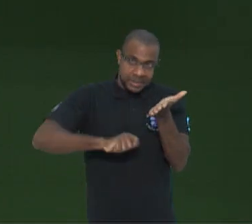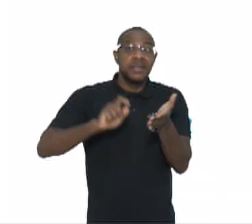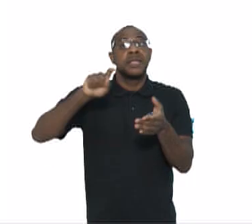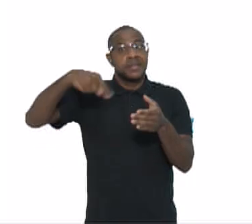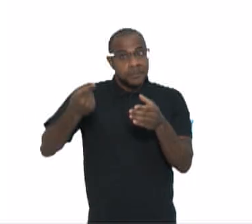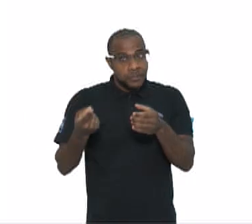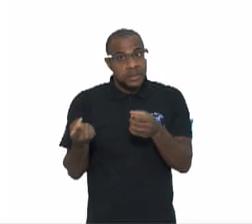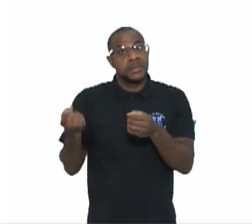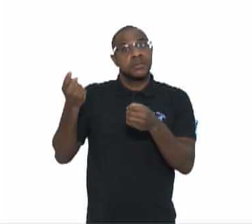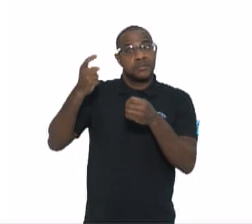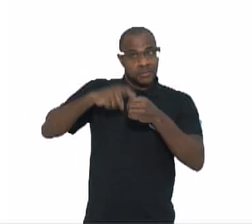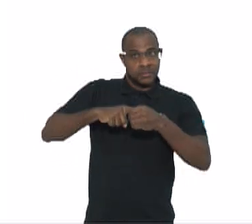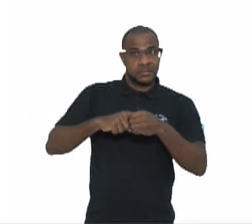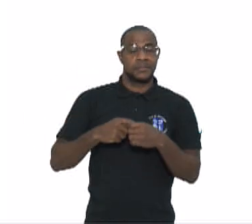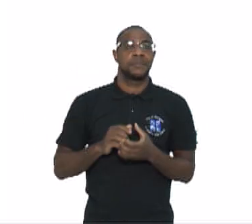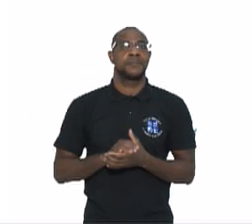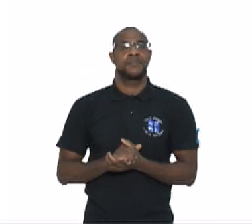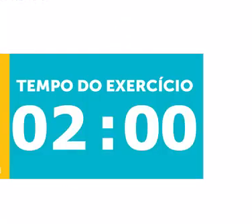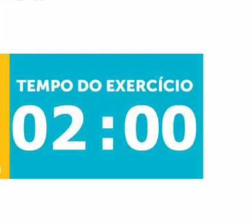resposta.